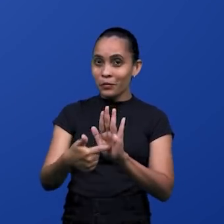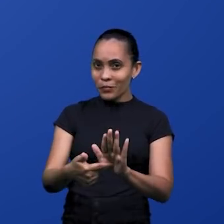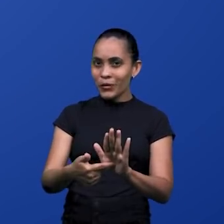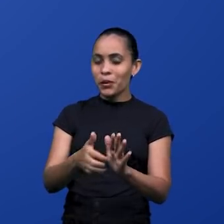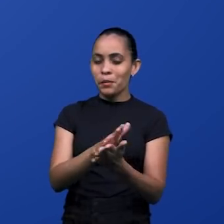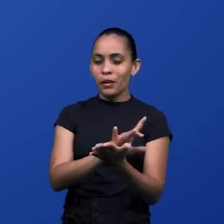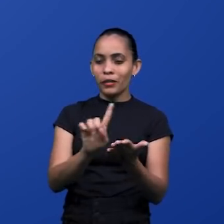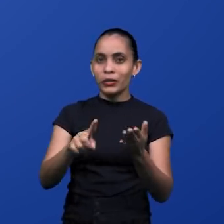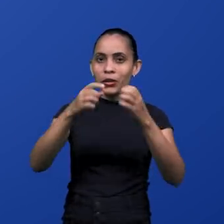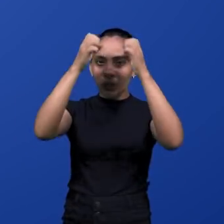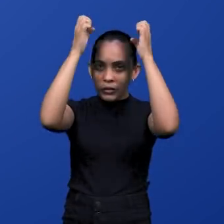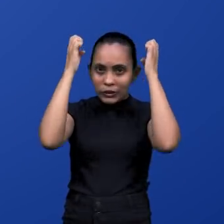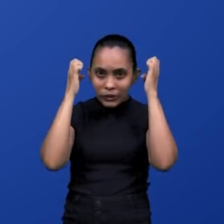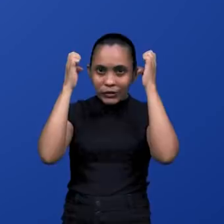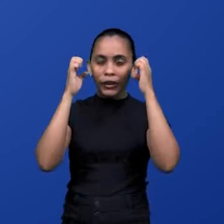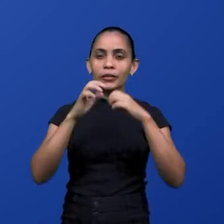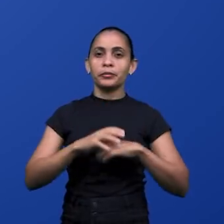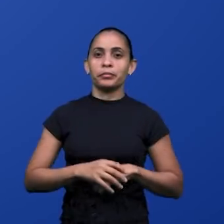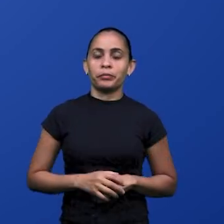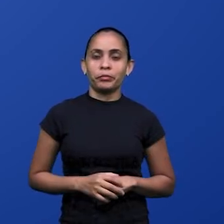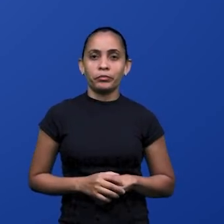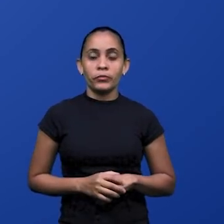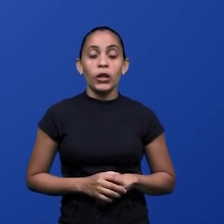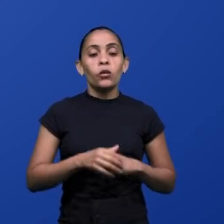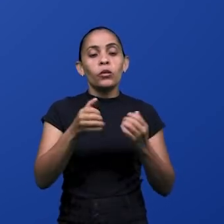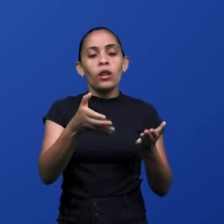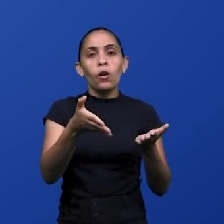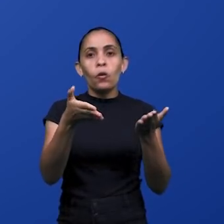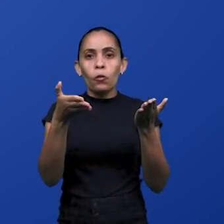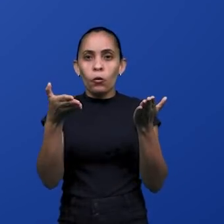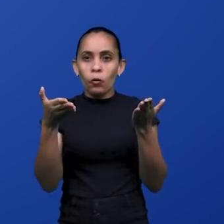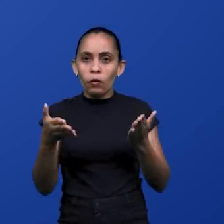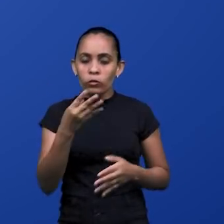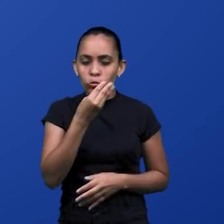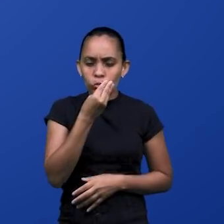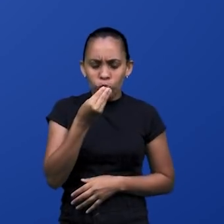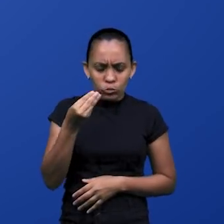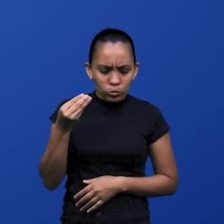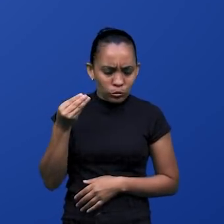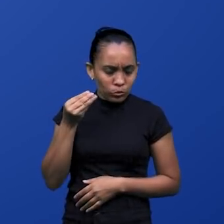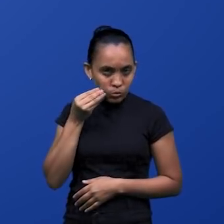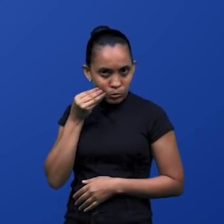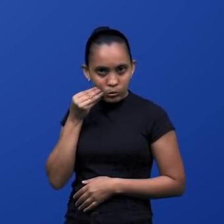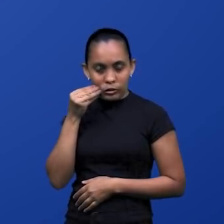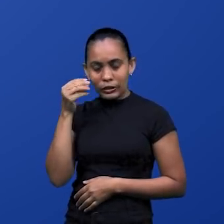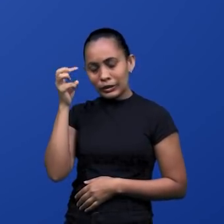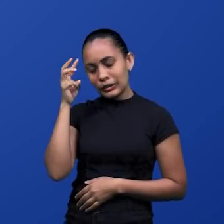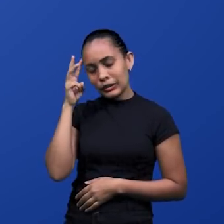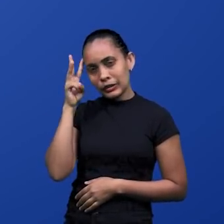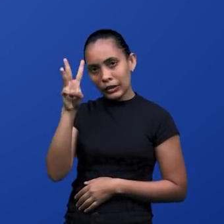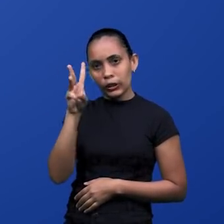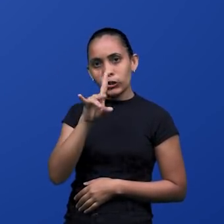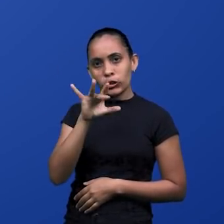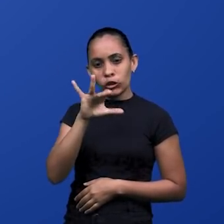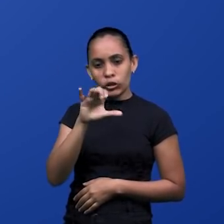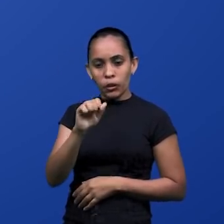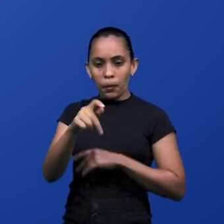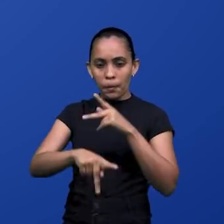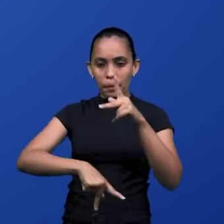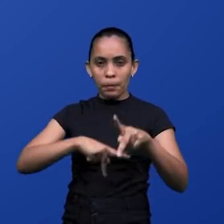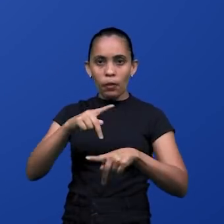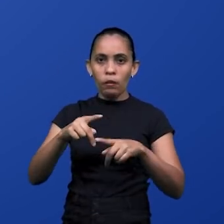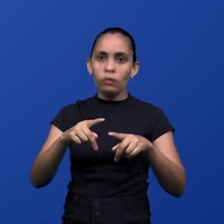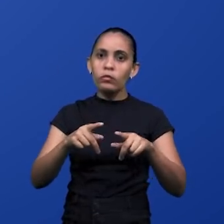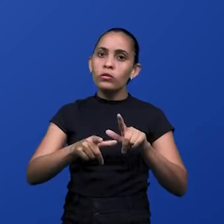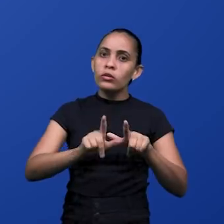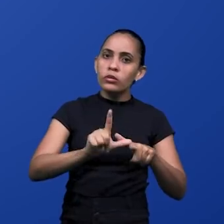Esther, quando Esther ali, ela convoca um jejum de 3 dias para todo o povo de Israel fazer,